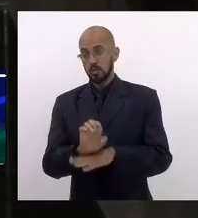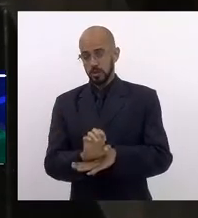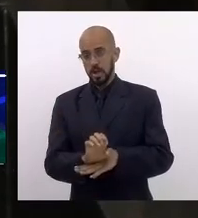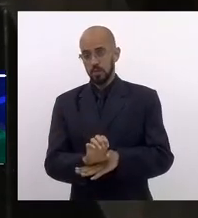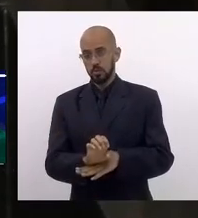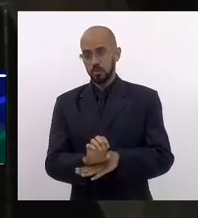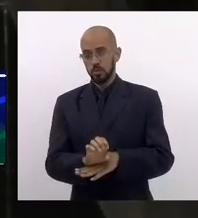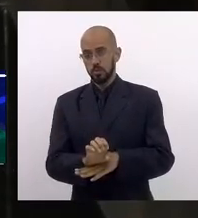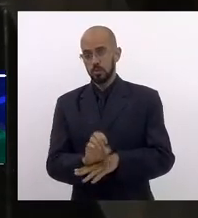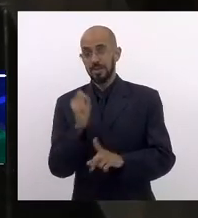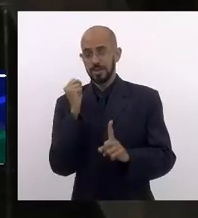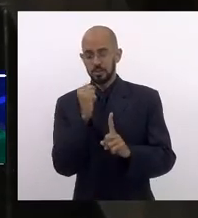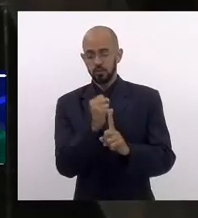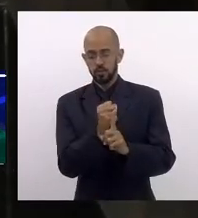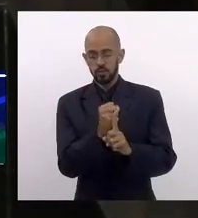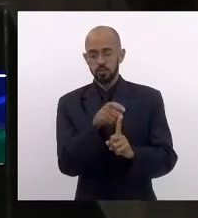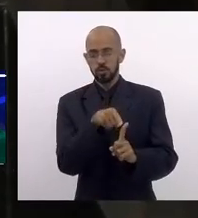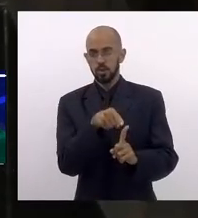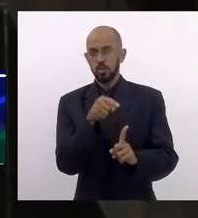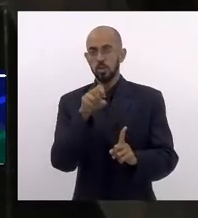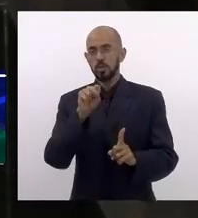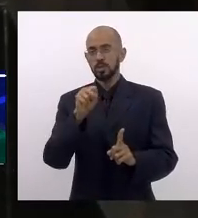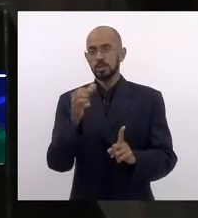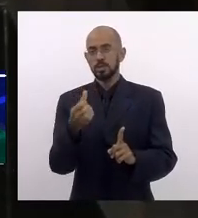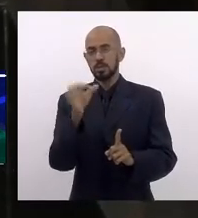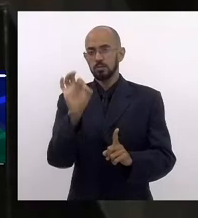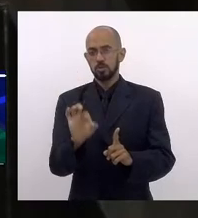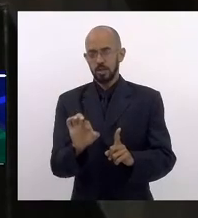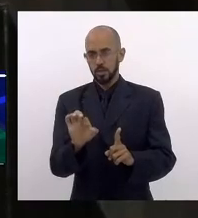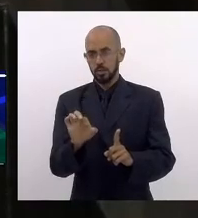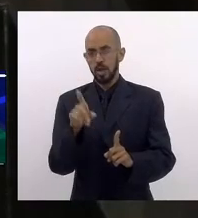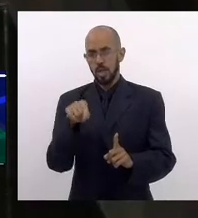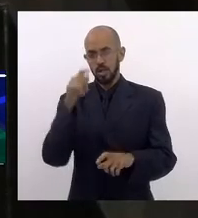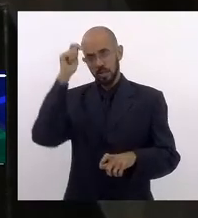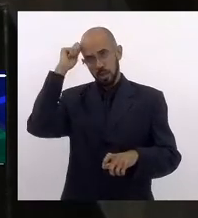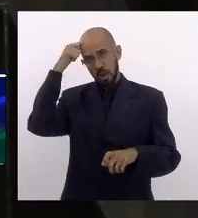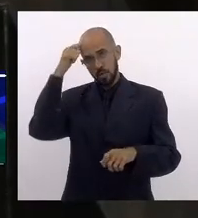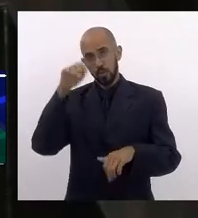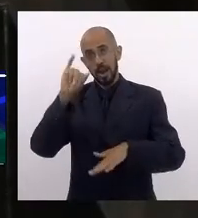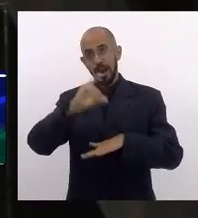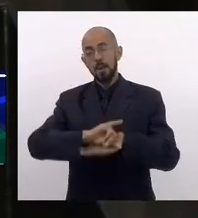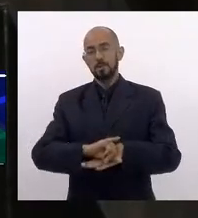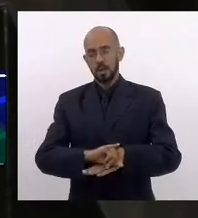dessas vítimas fatais, 86% negros, né? E no município do